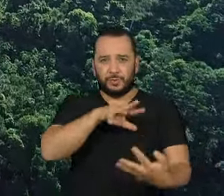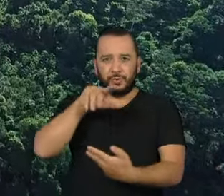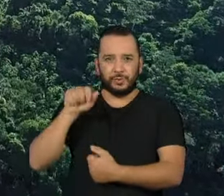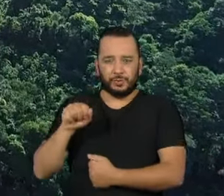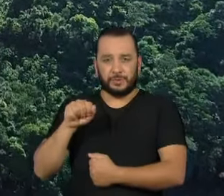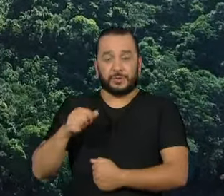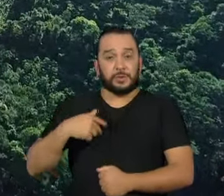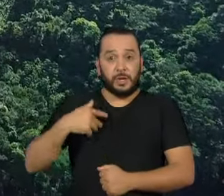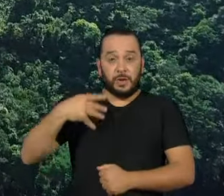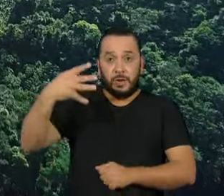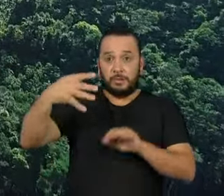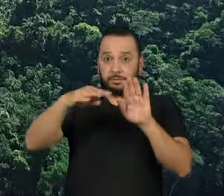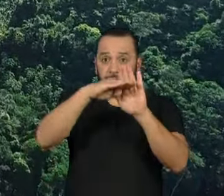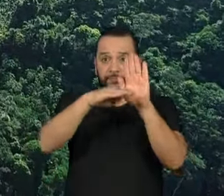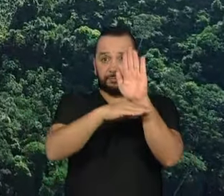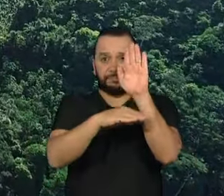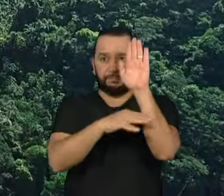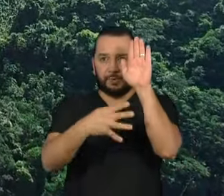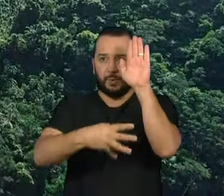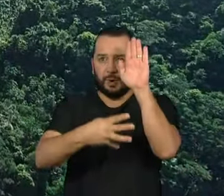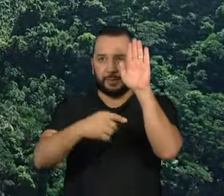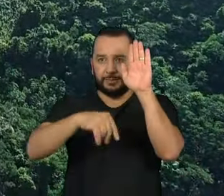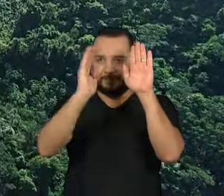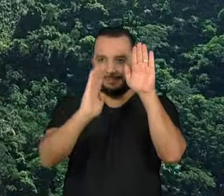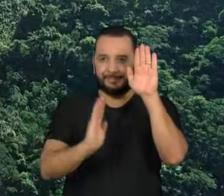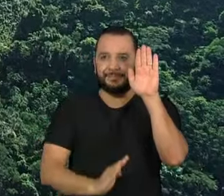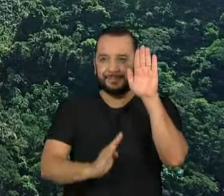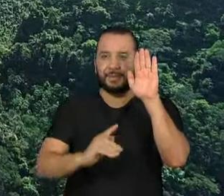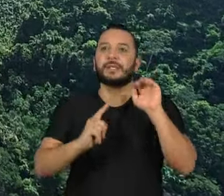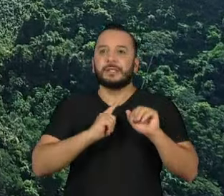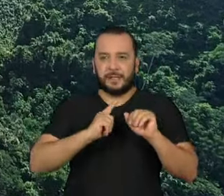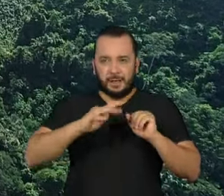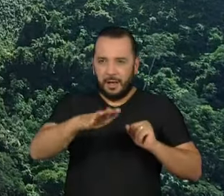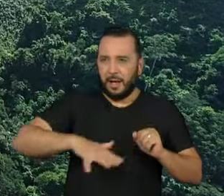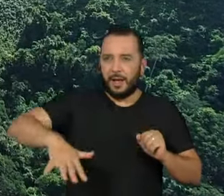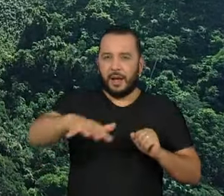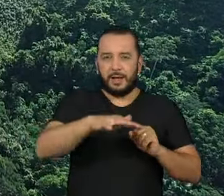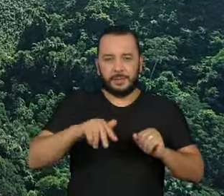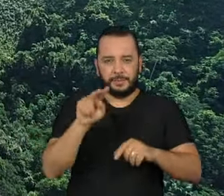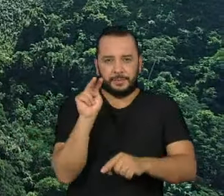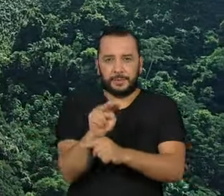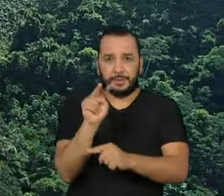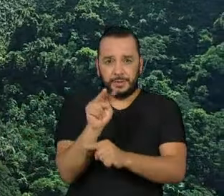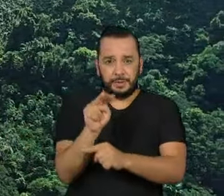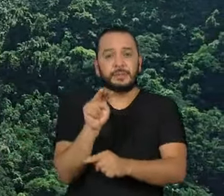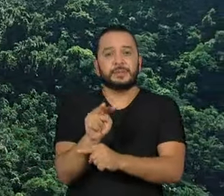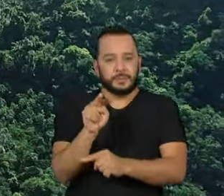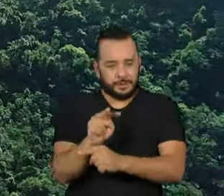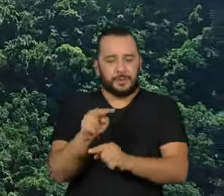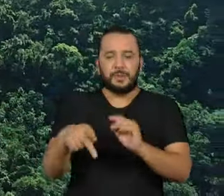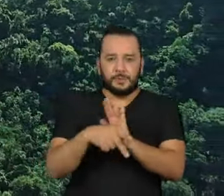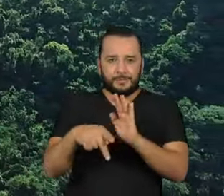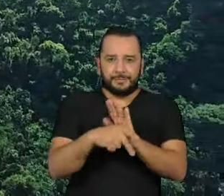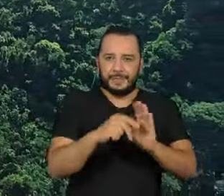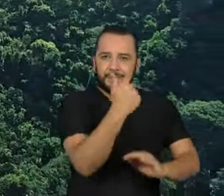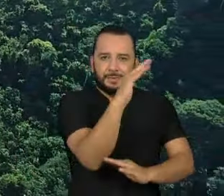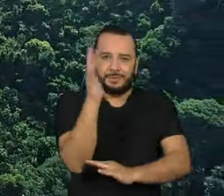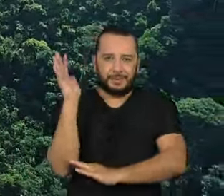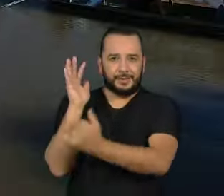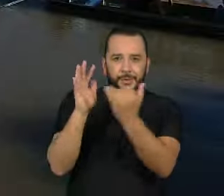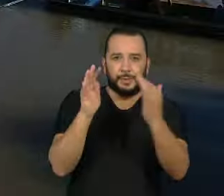parque nacional do Brasil, categoria de unidade de conservação de proteção integral da natureza,